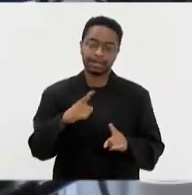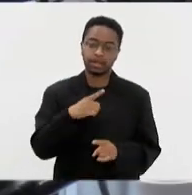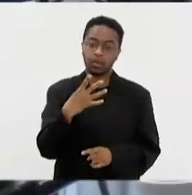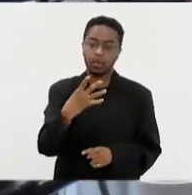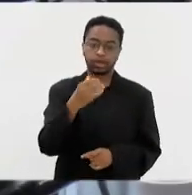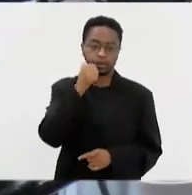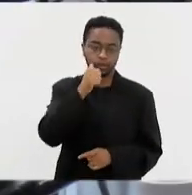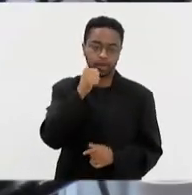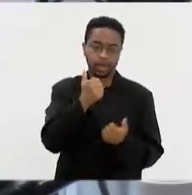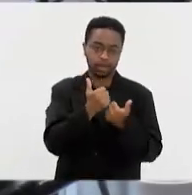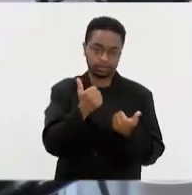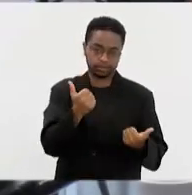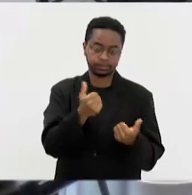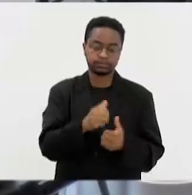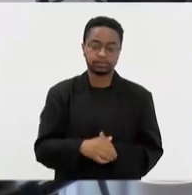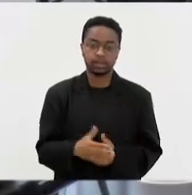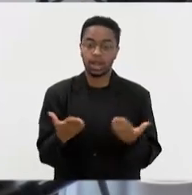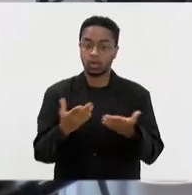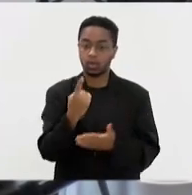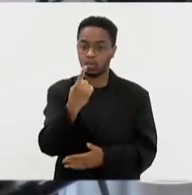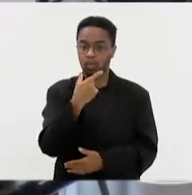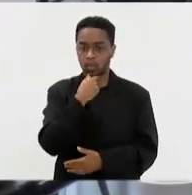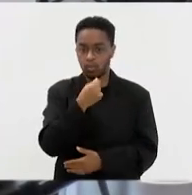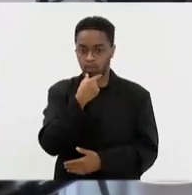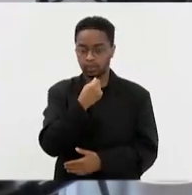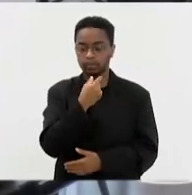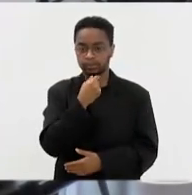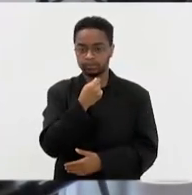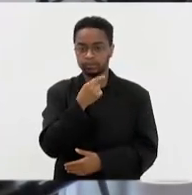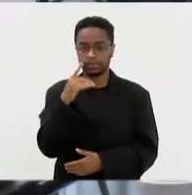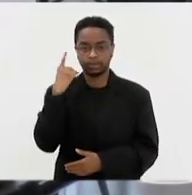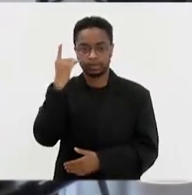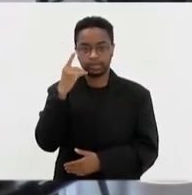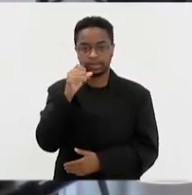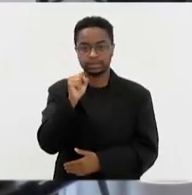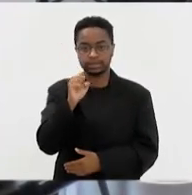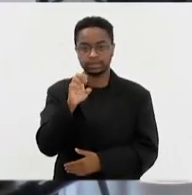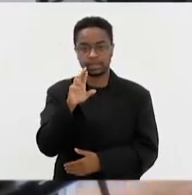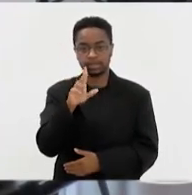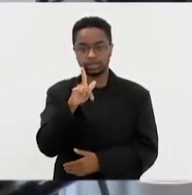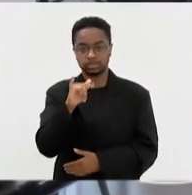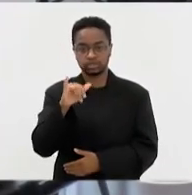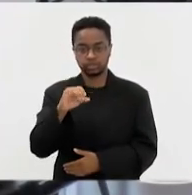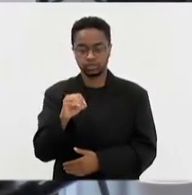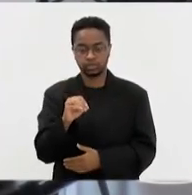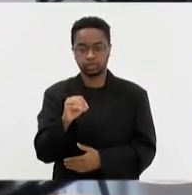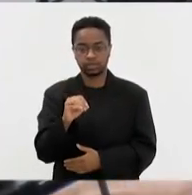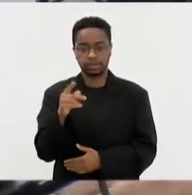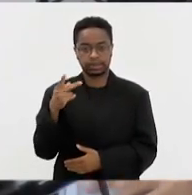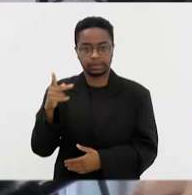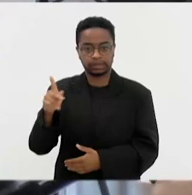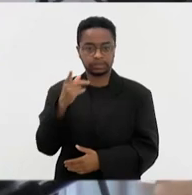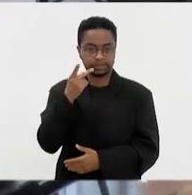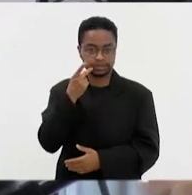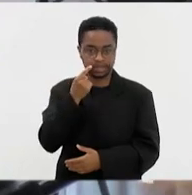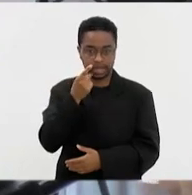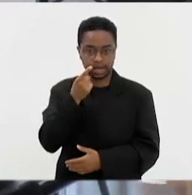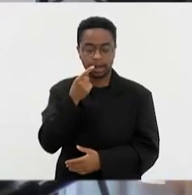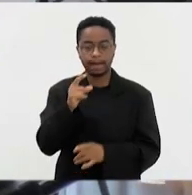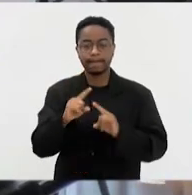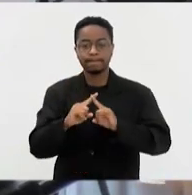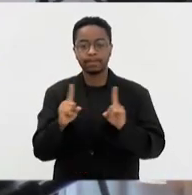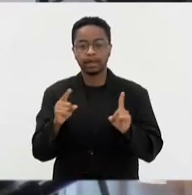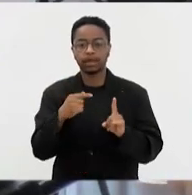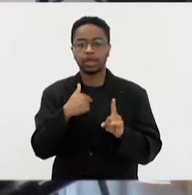vice-presidentes. Ah, é homem agora? Eu achei. Agora é um homem, é o deputado Sérgio, lá do Ceará, mas eu estou